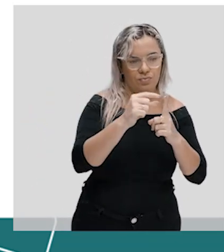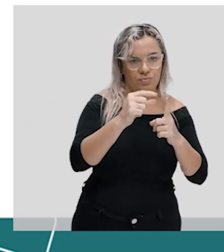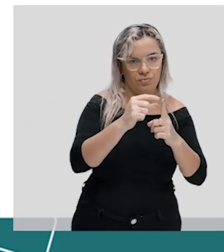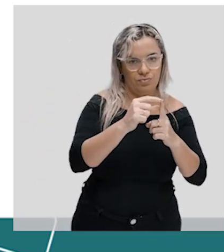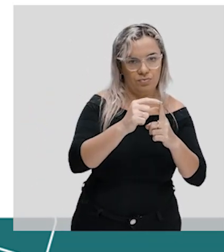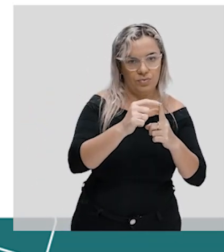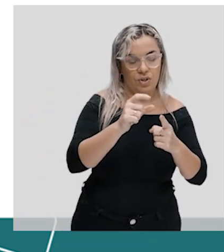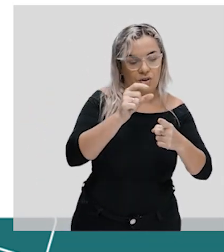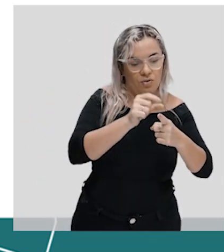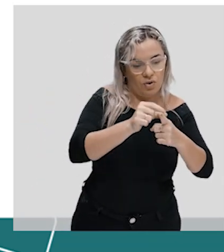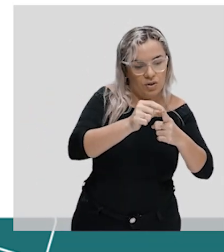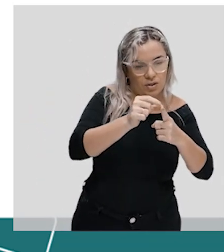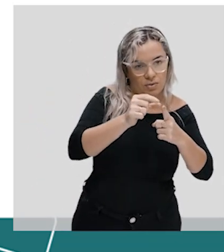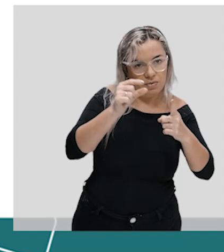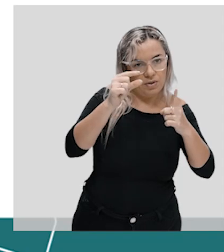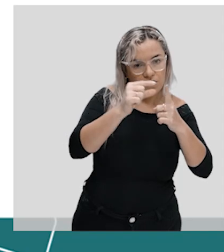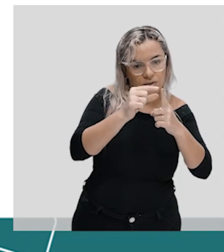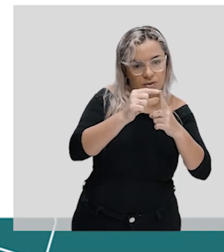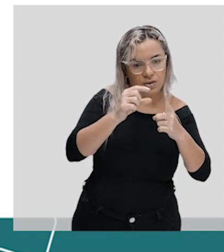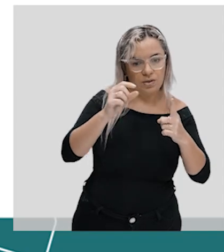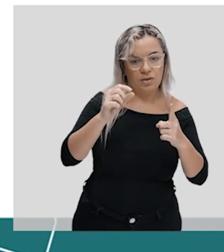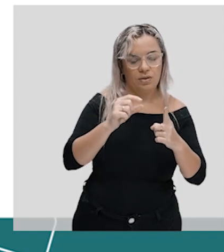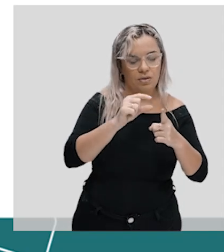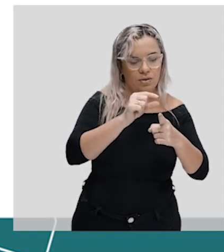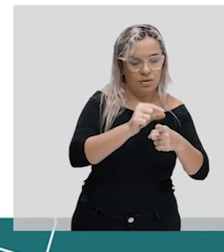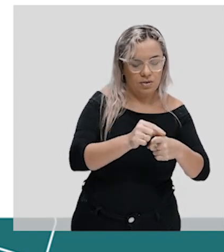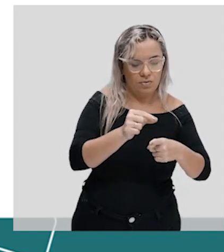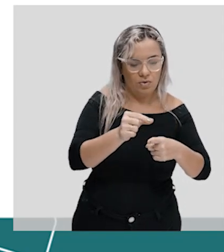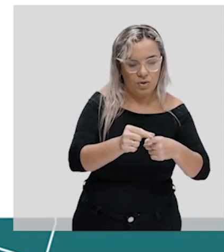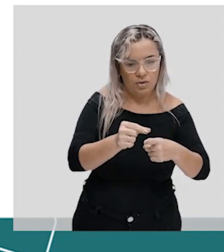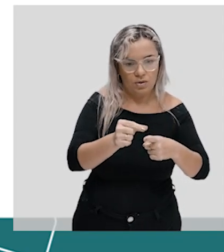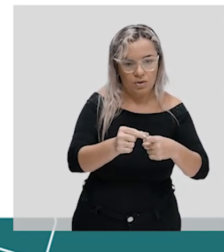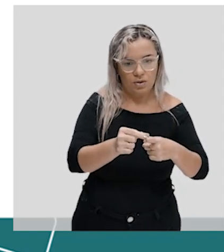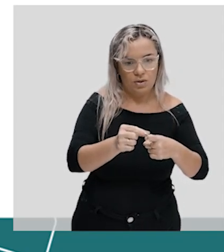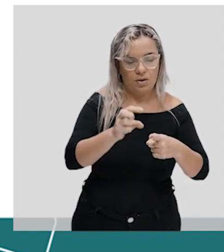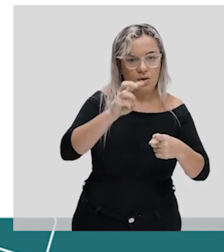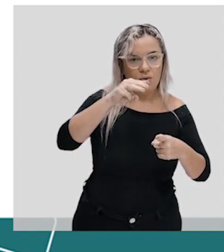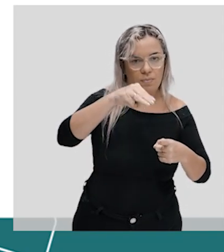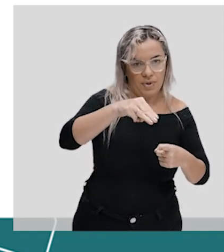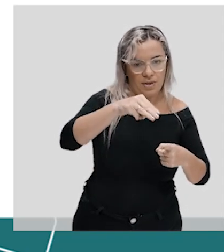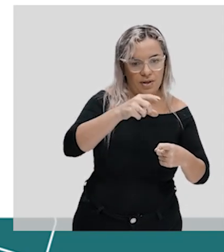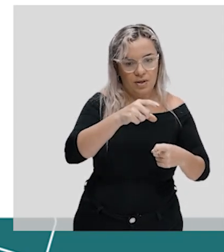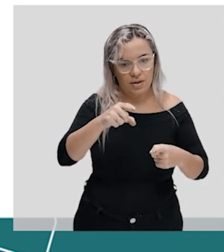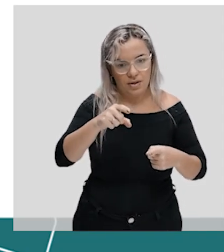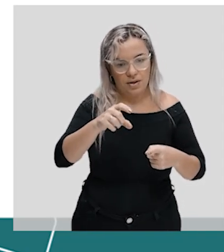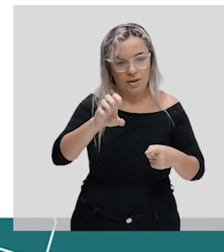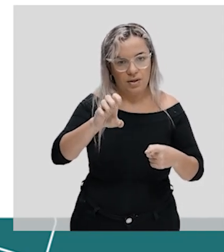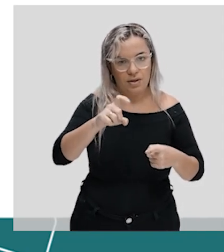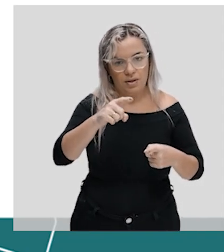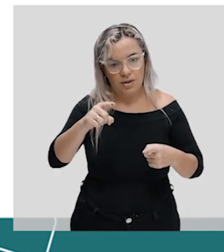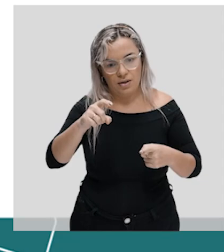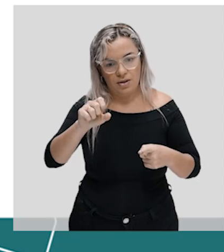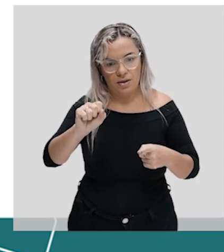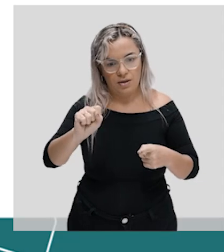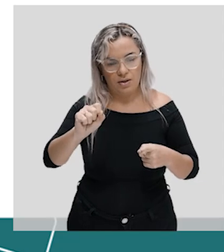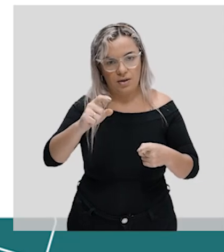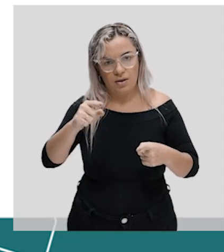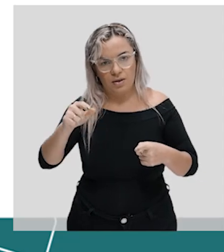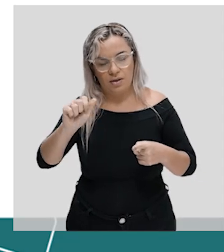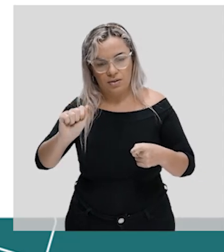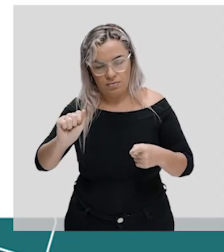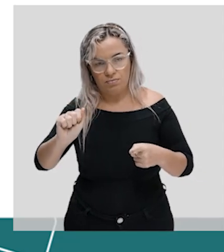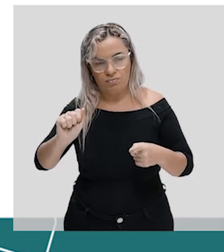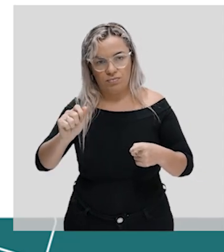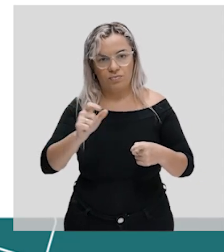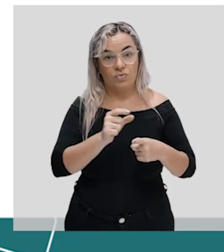Foneticamente falando, tá? Eu tenho o fonema me, fonema e, o fonema z, representado pela letra S, e o fonema A. Então,